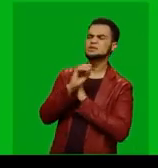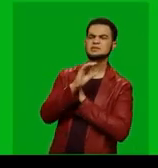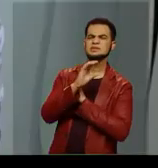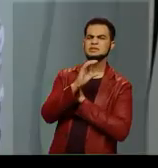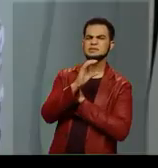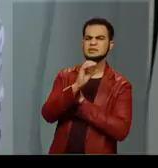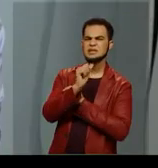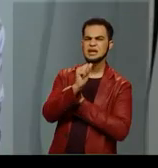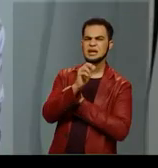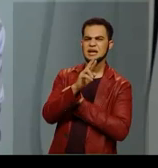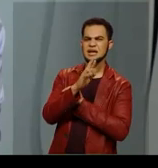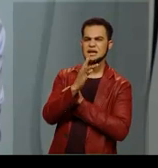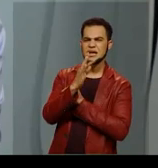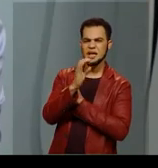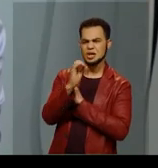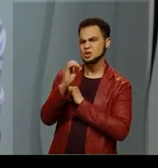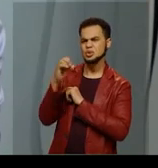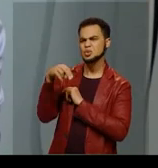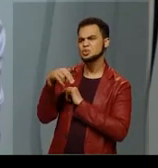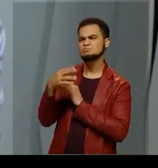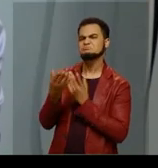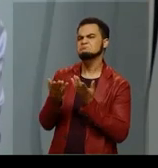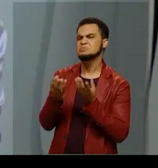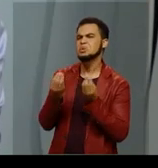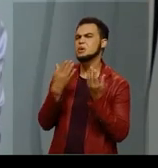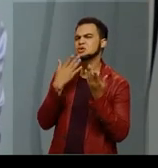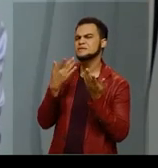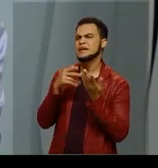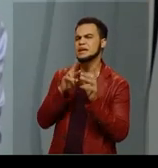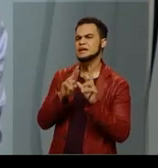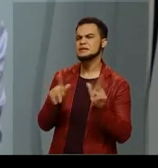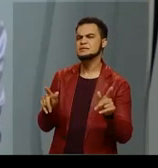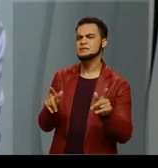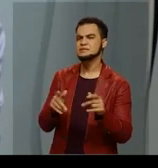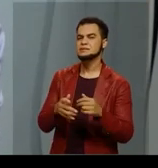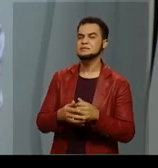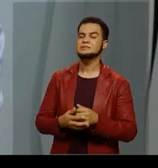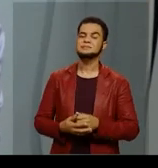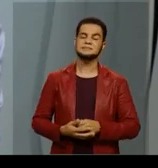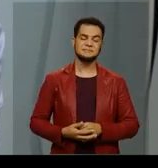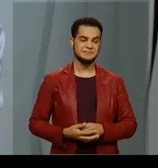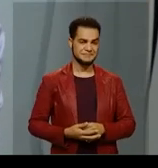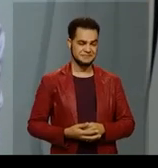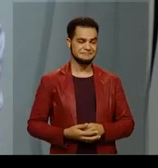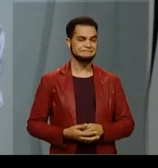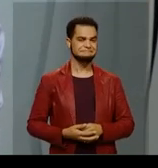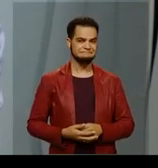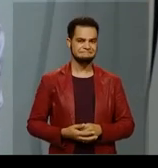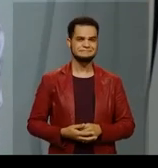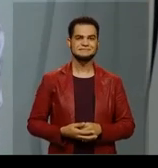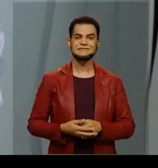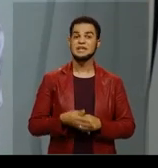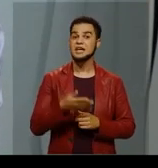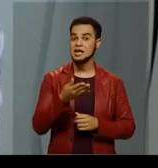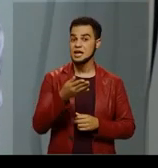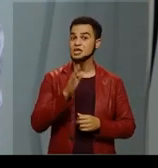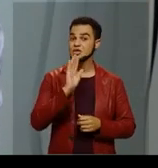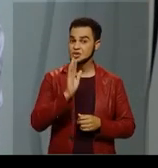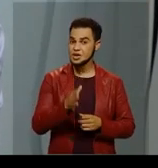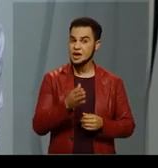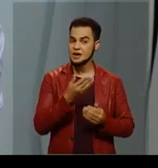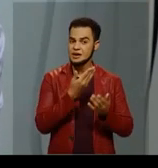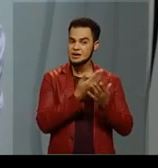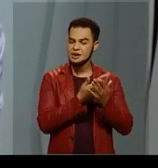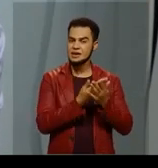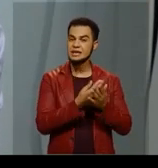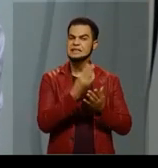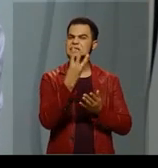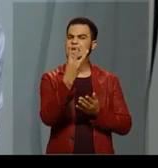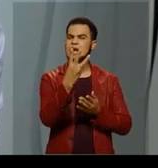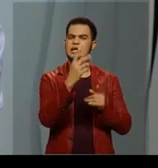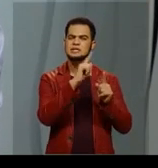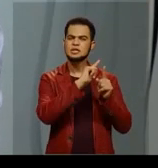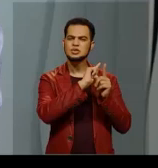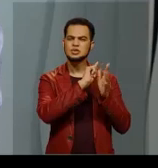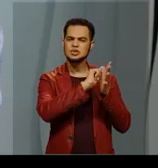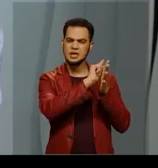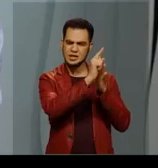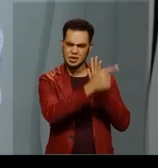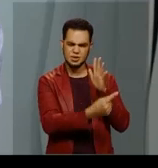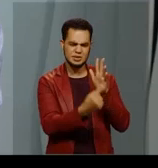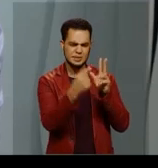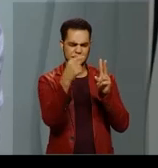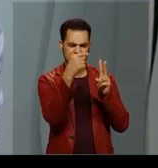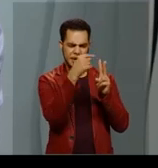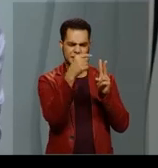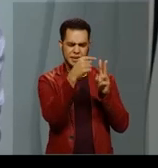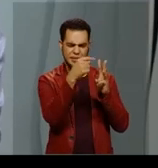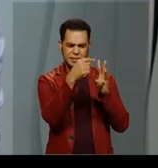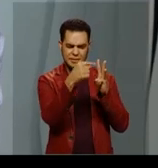Beleza aí a pergunta. Que a gente abordou esses três gêneros, né, textuais, que caem, sempre exigem.